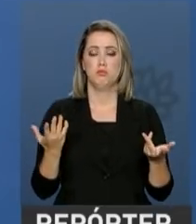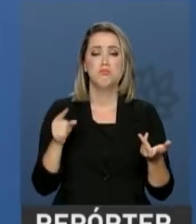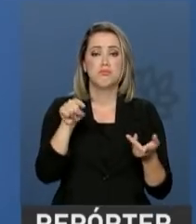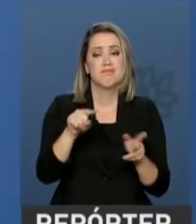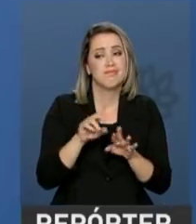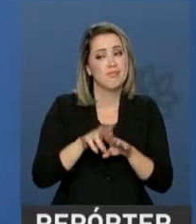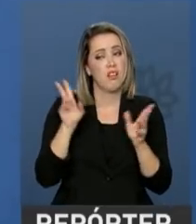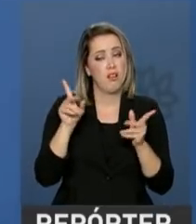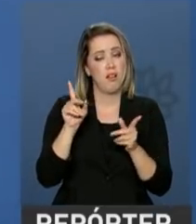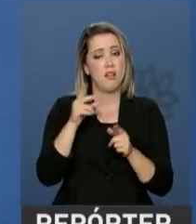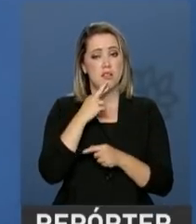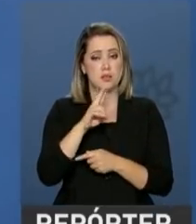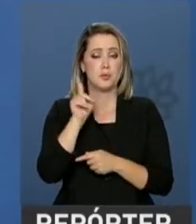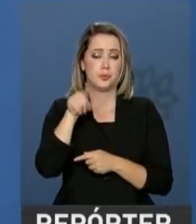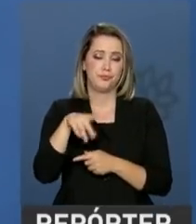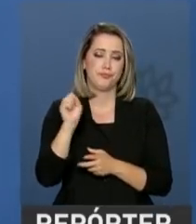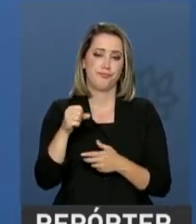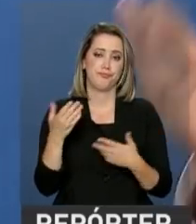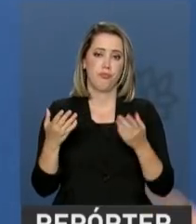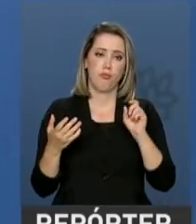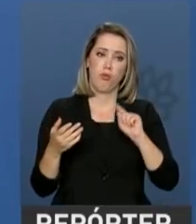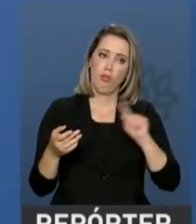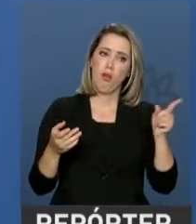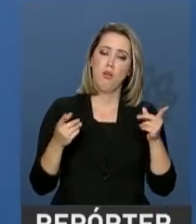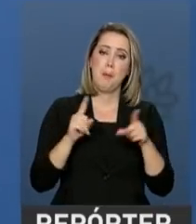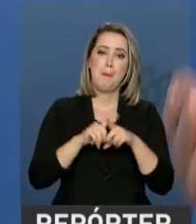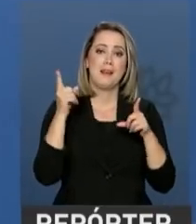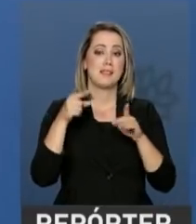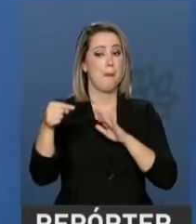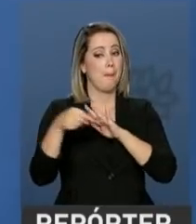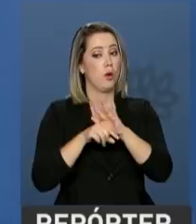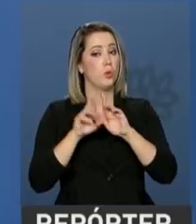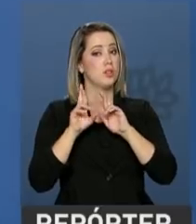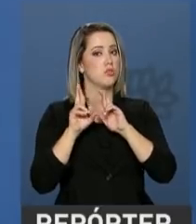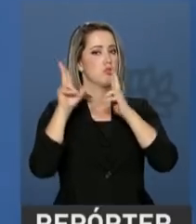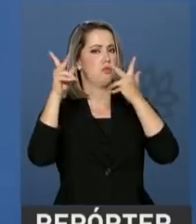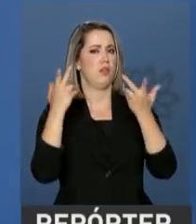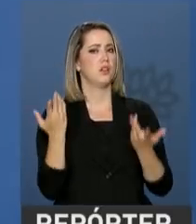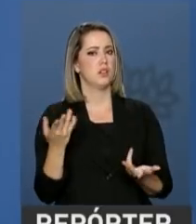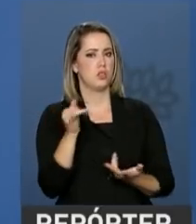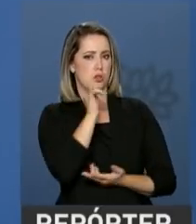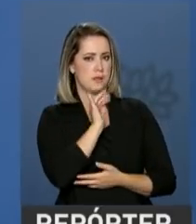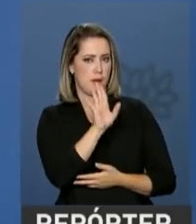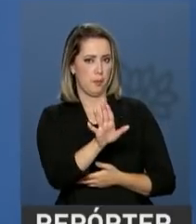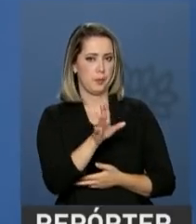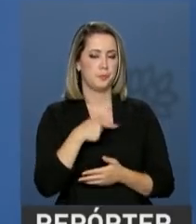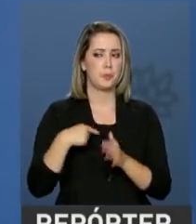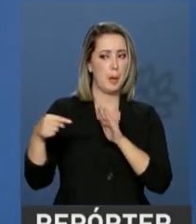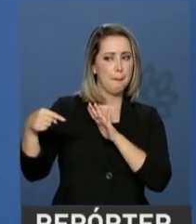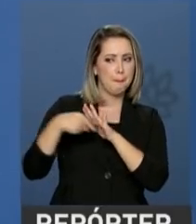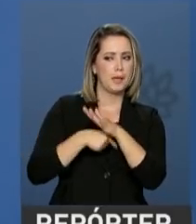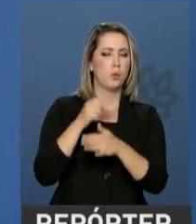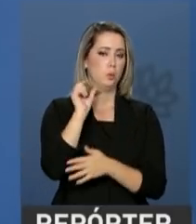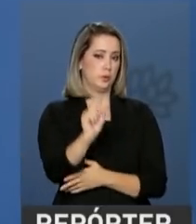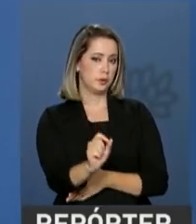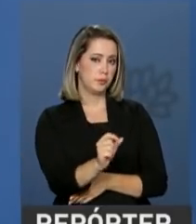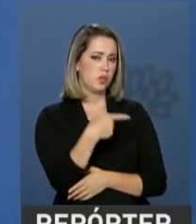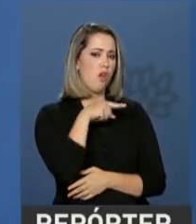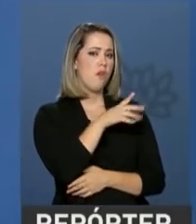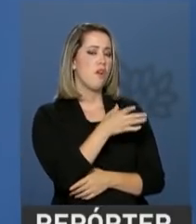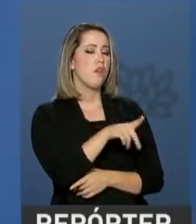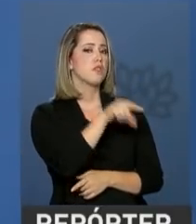acontece que a resposta é essa. No entanto, se a colocação for outra, a pergunta for outra, tipo assim, você